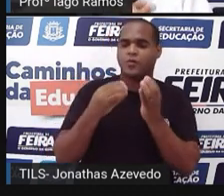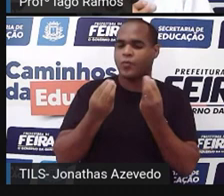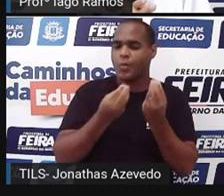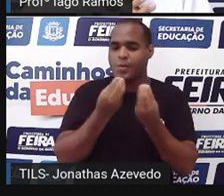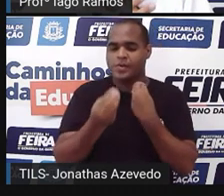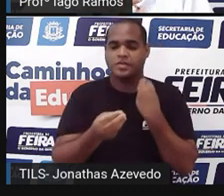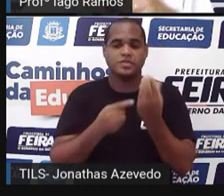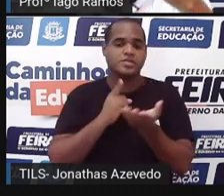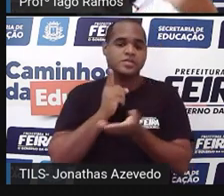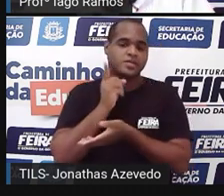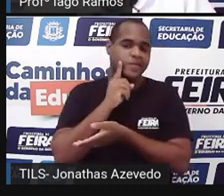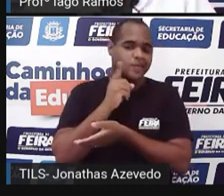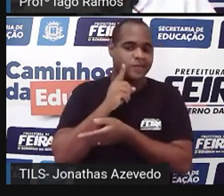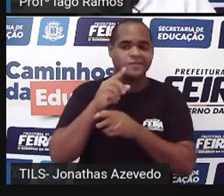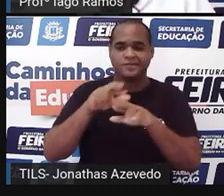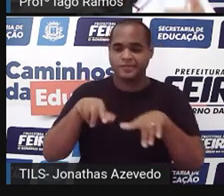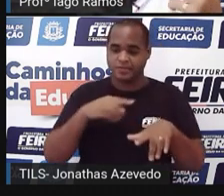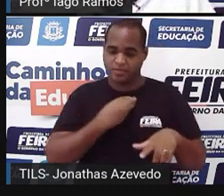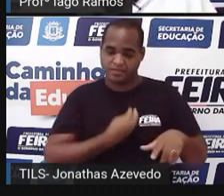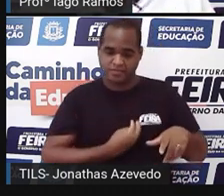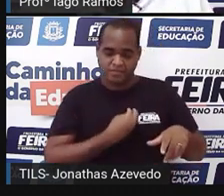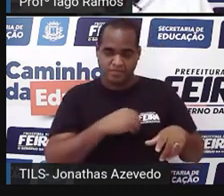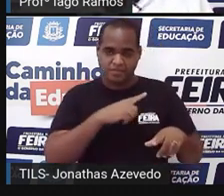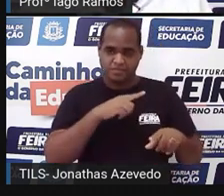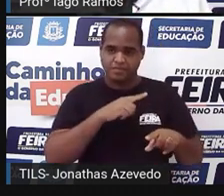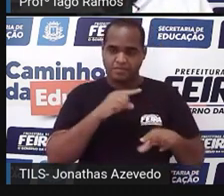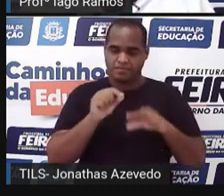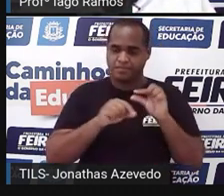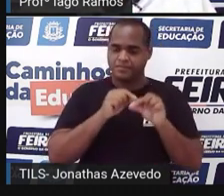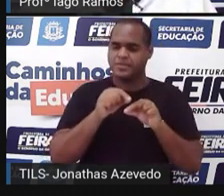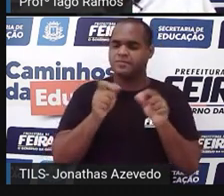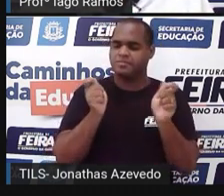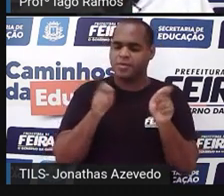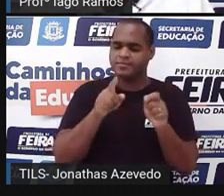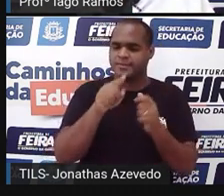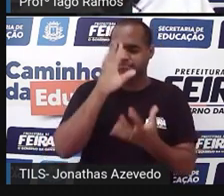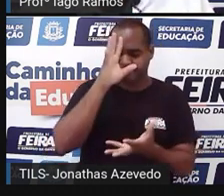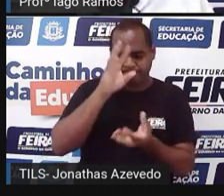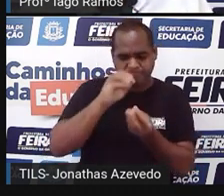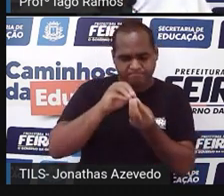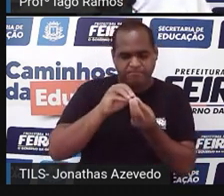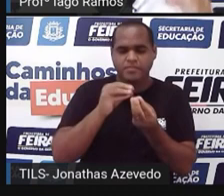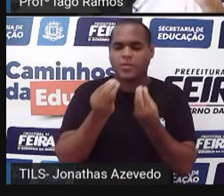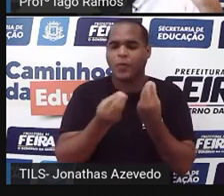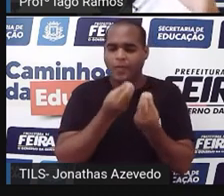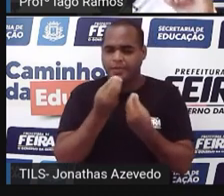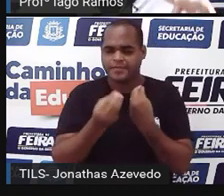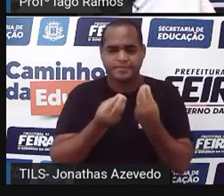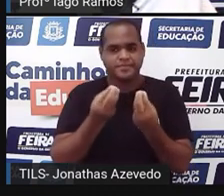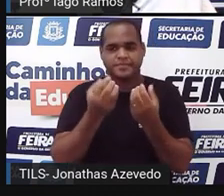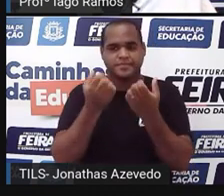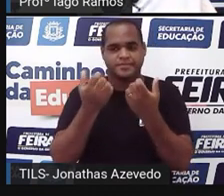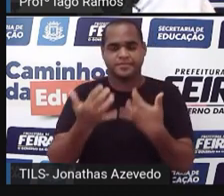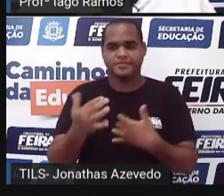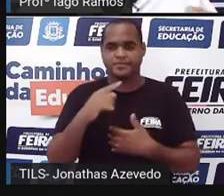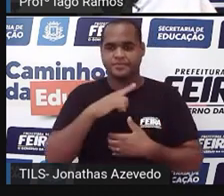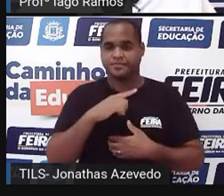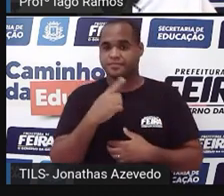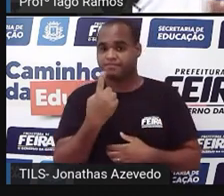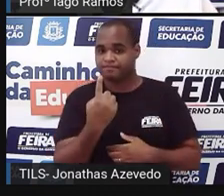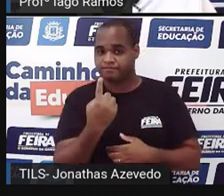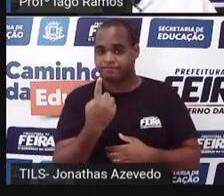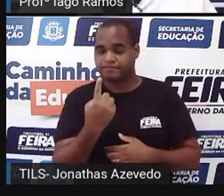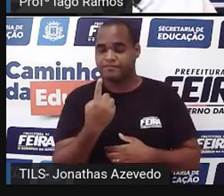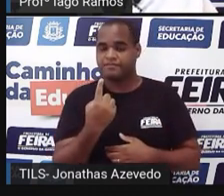podem fazer parte da minha vida e da sua vida e você pode compreender sobre isso até aqui é um